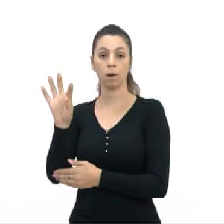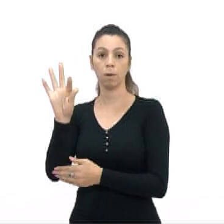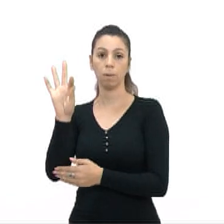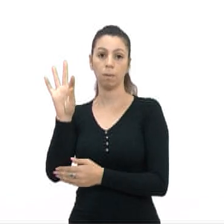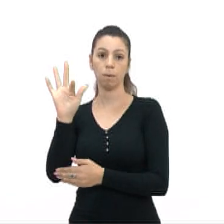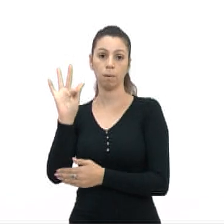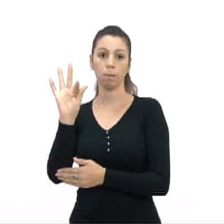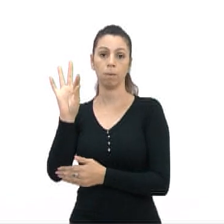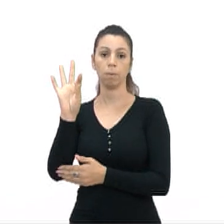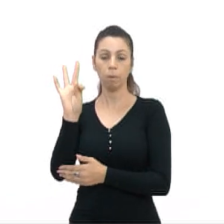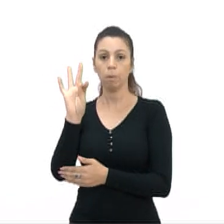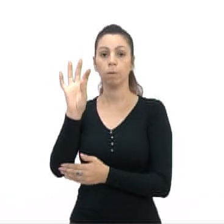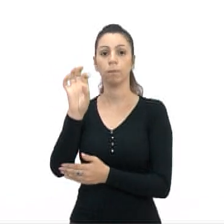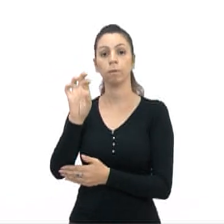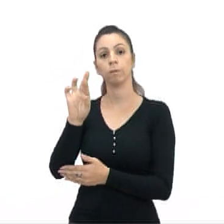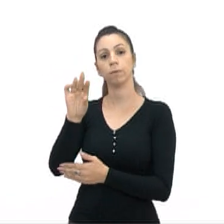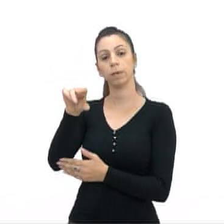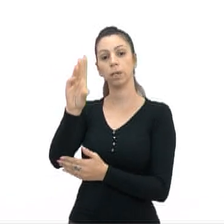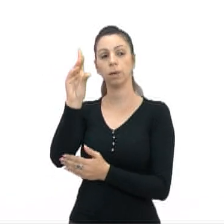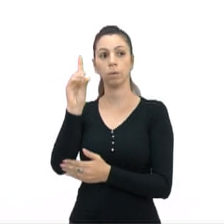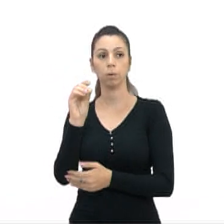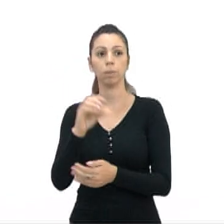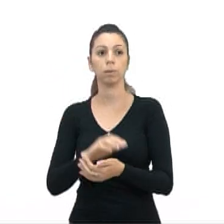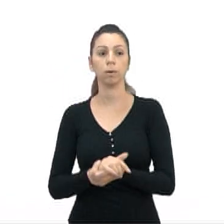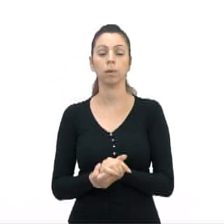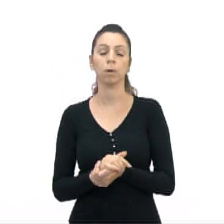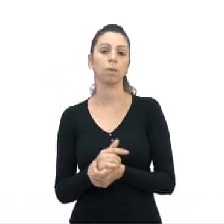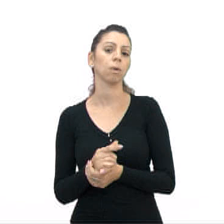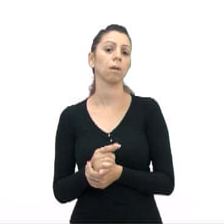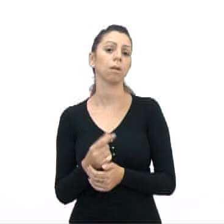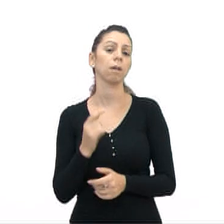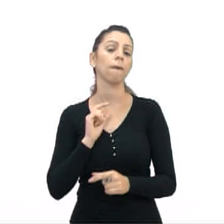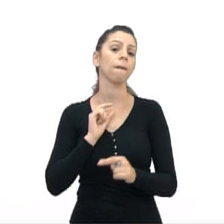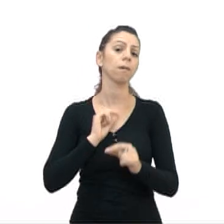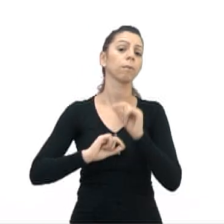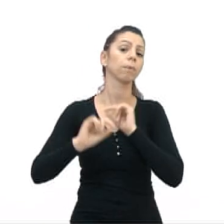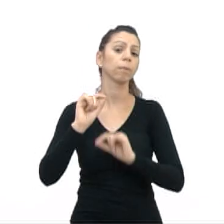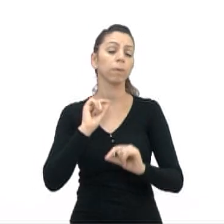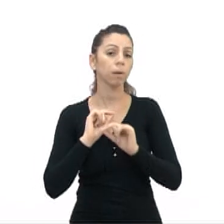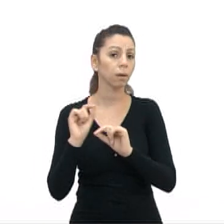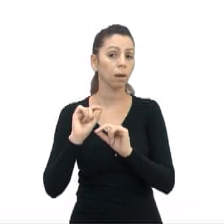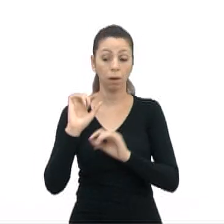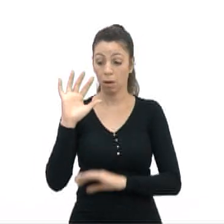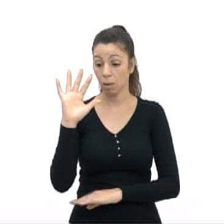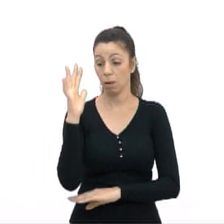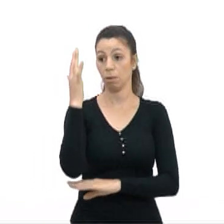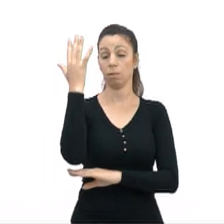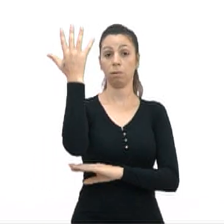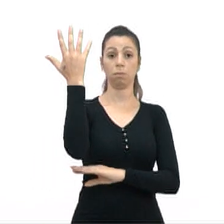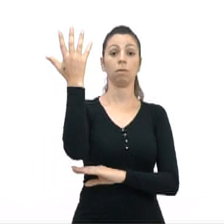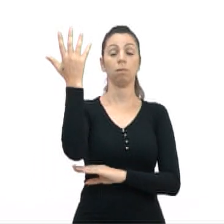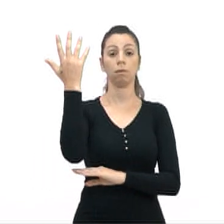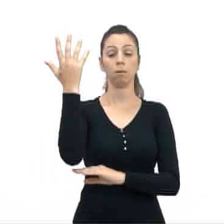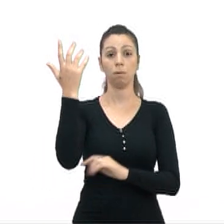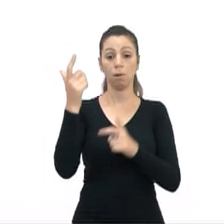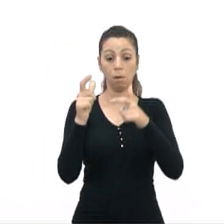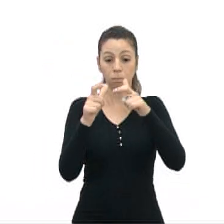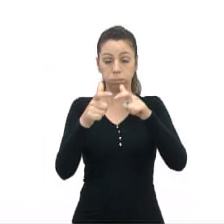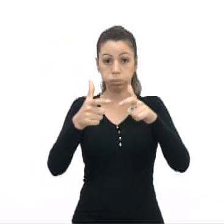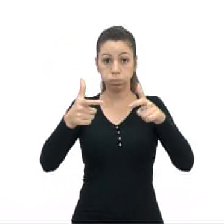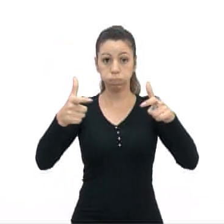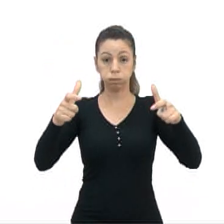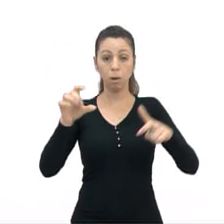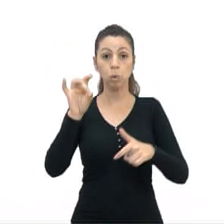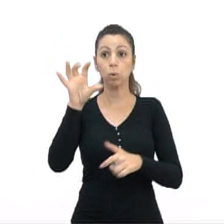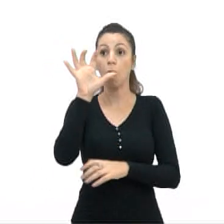o qual alegava que os continentes atuais eram resultantes de um único e gigante